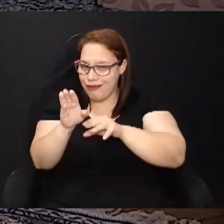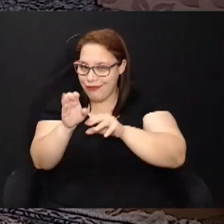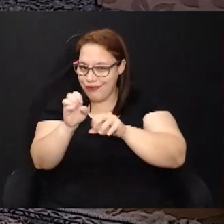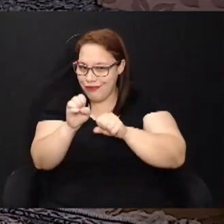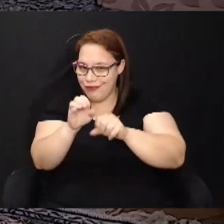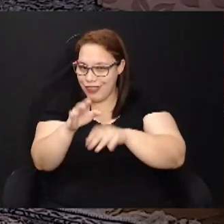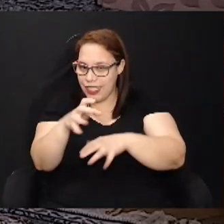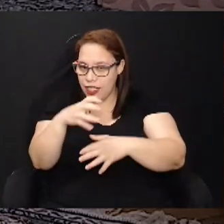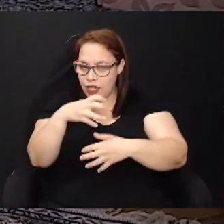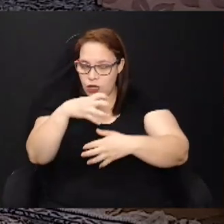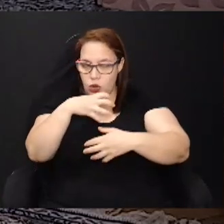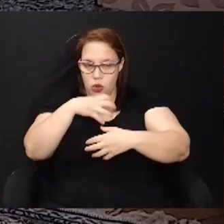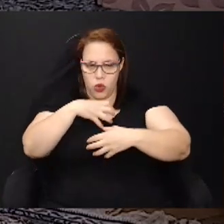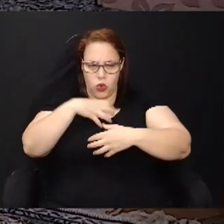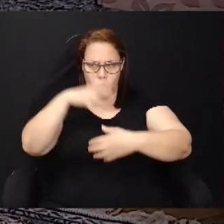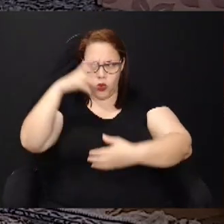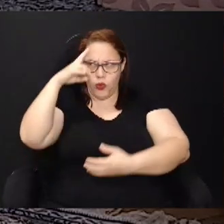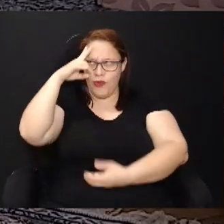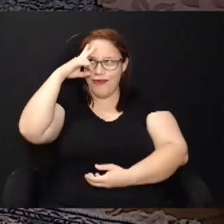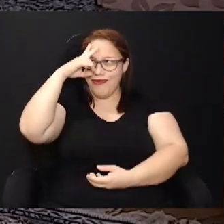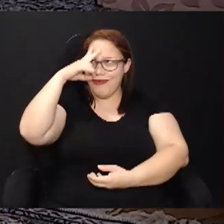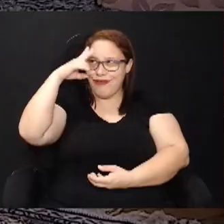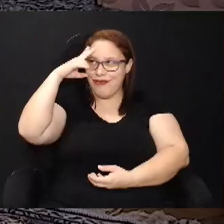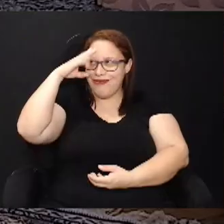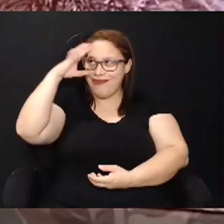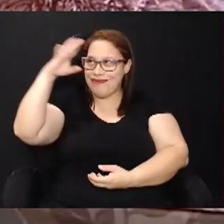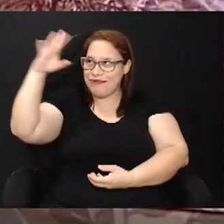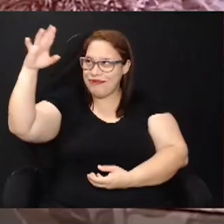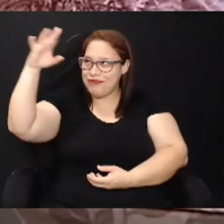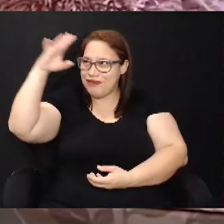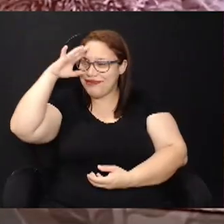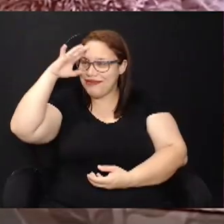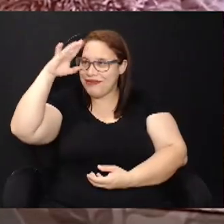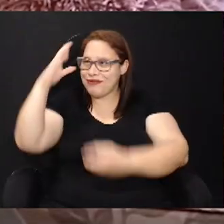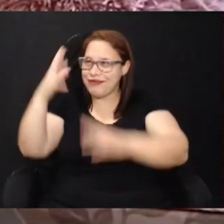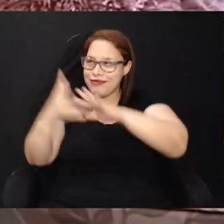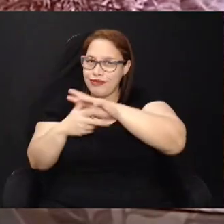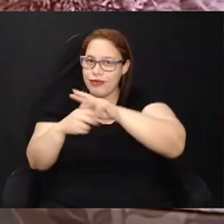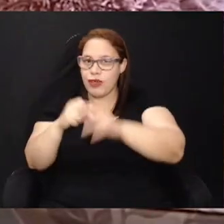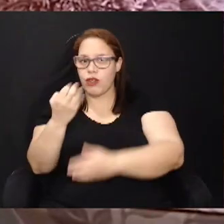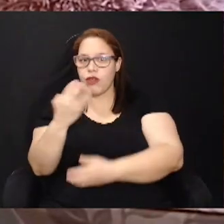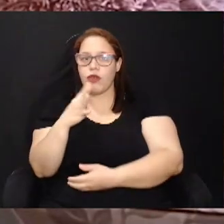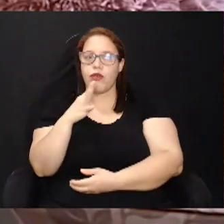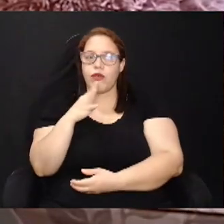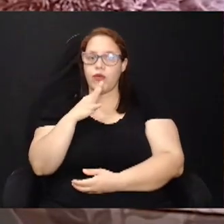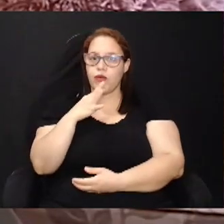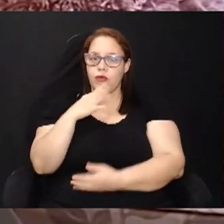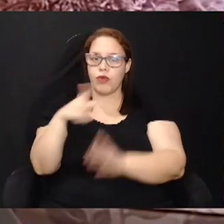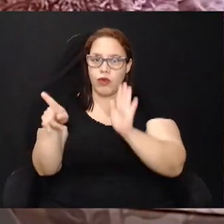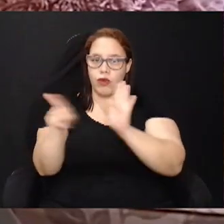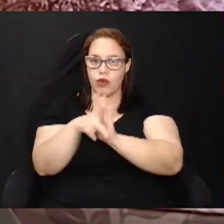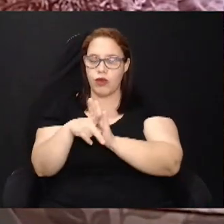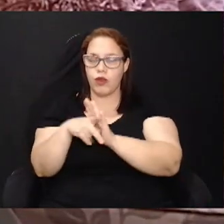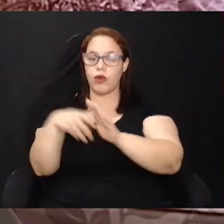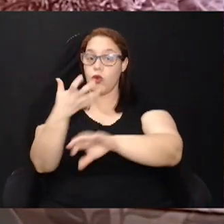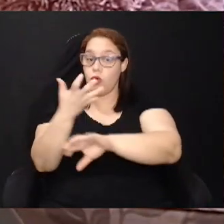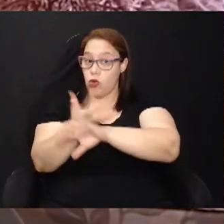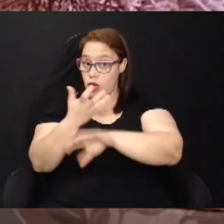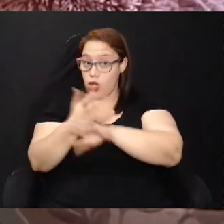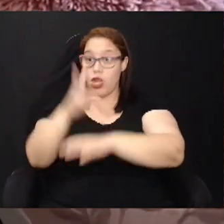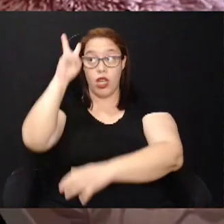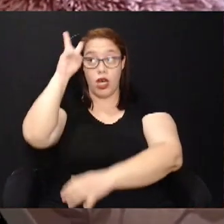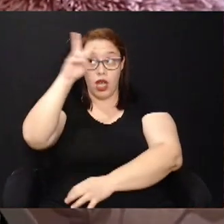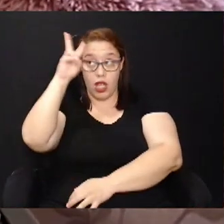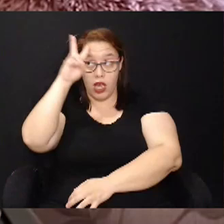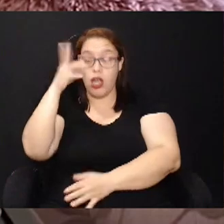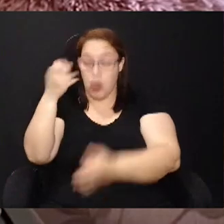sonhar, imaginar o mundo, né? Ou até mesmo conhecer, né? A própria disciplina de história mostra um pouco disso.